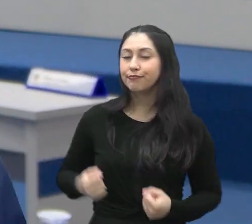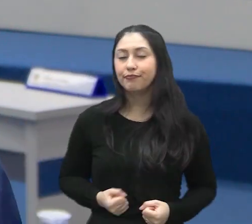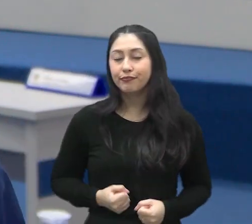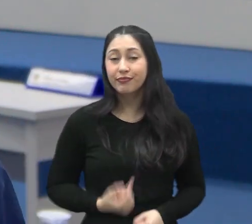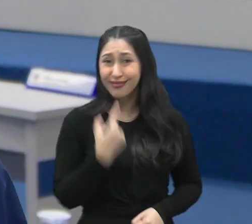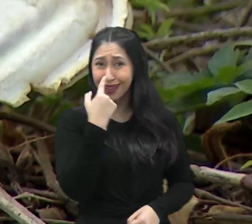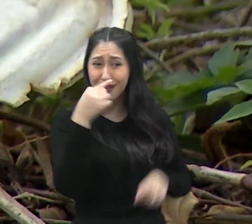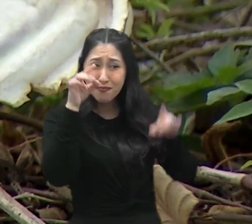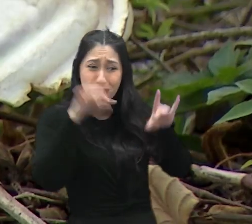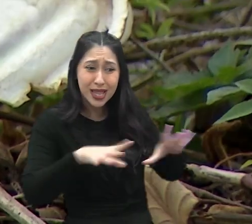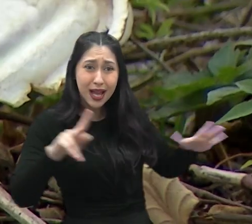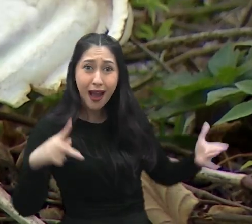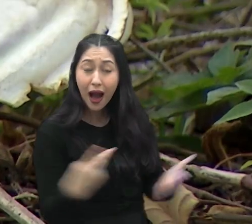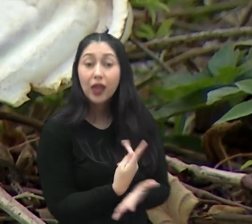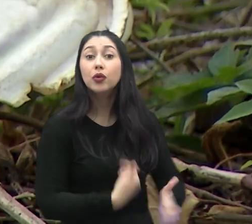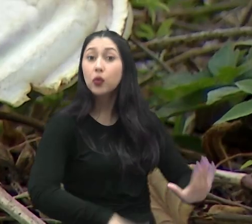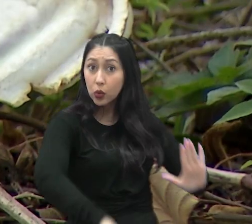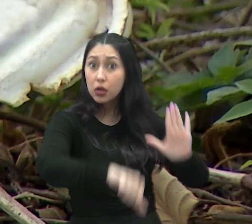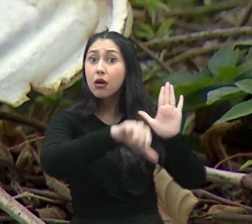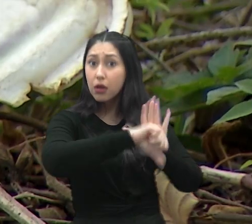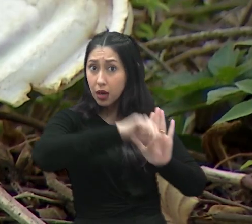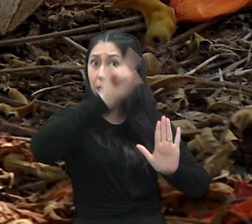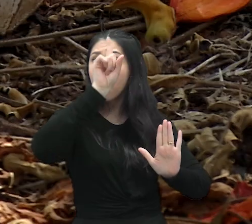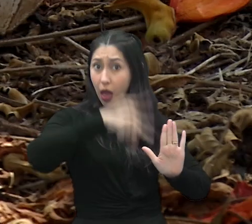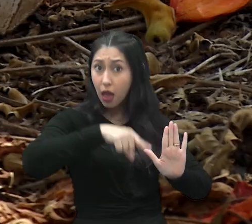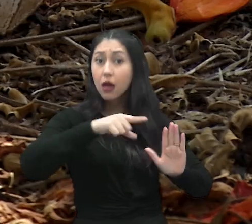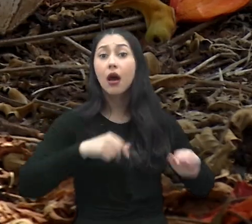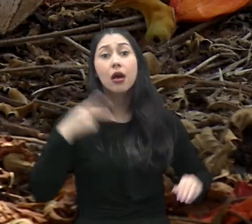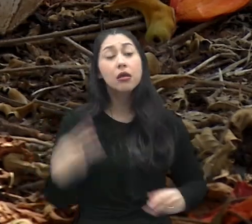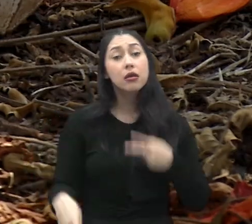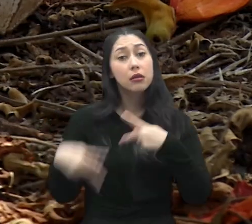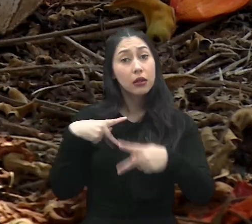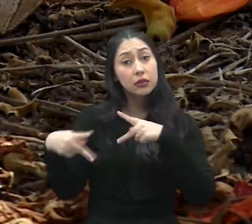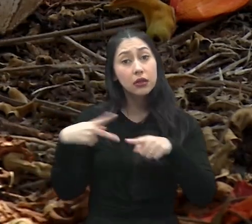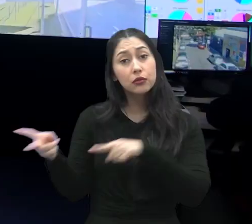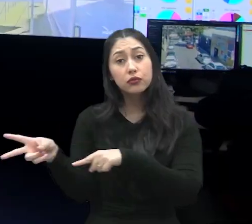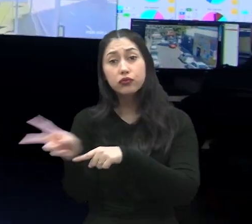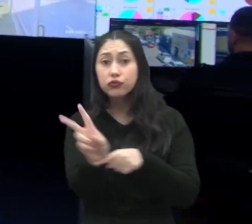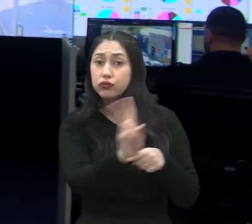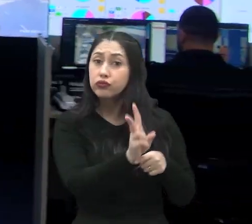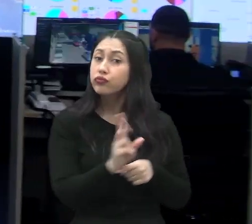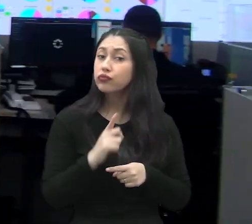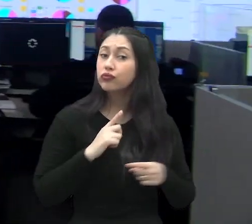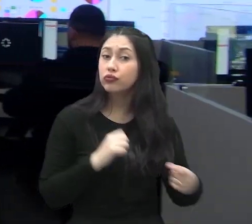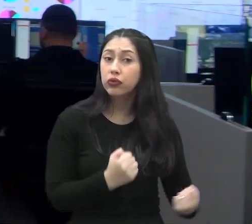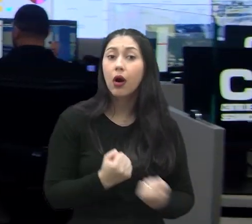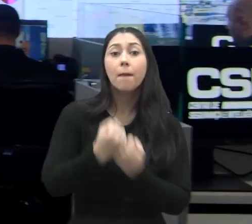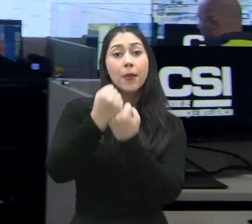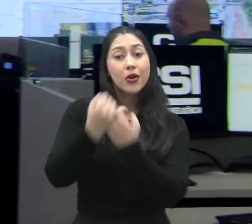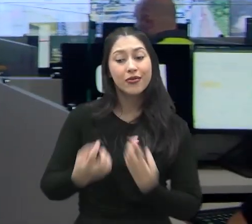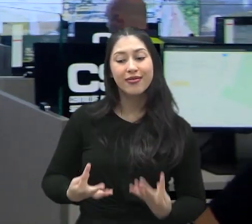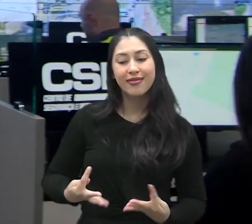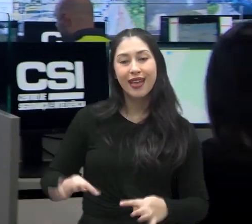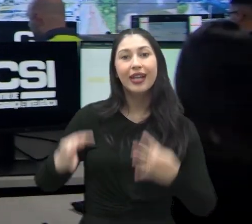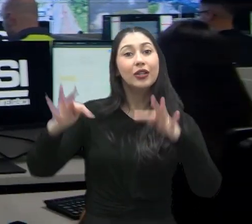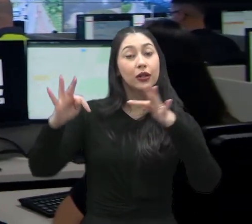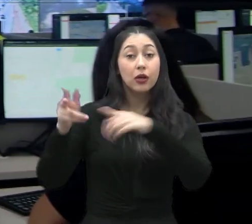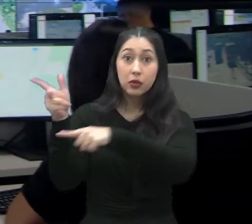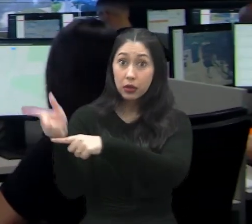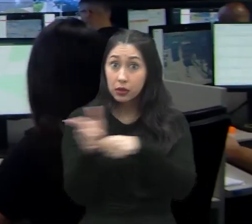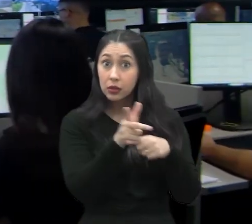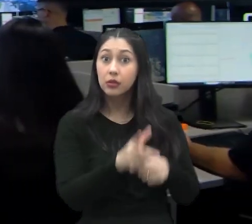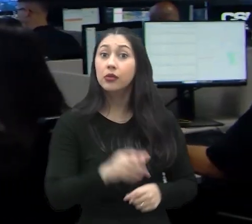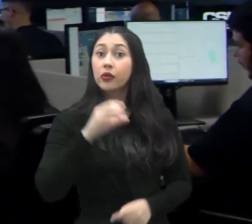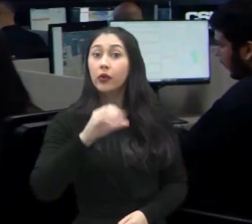do meio ambiente. O despejo irregular de lixo é crime ambiental. Aqui na cidade, a fiscalização conta com o apoio